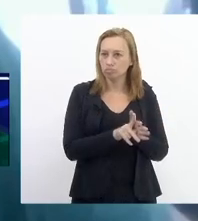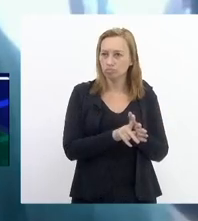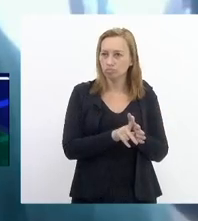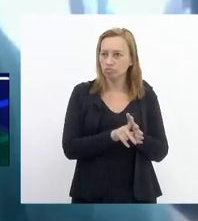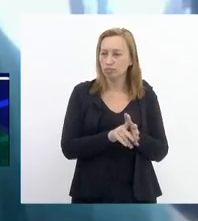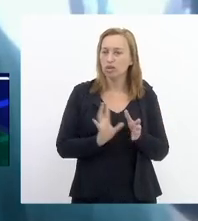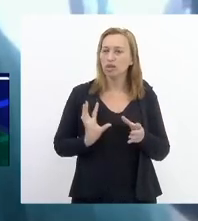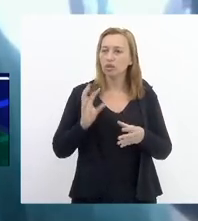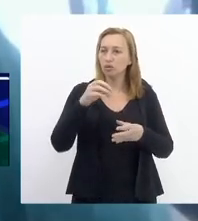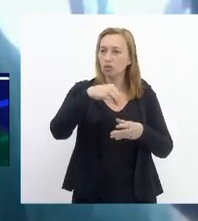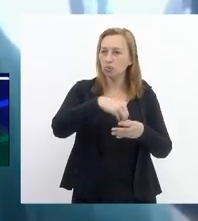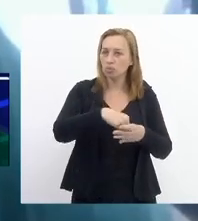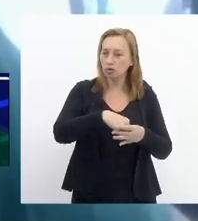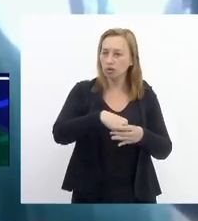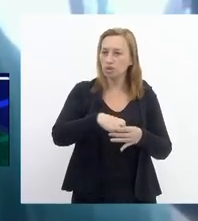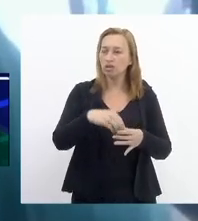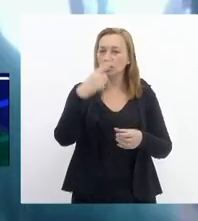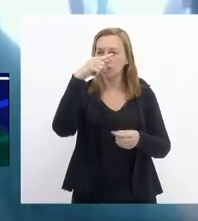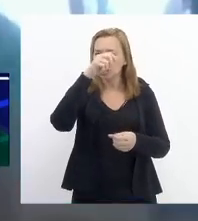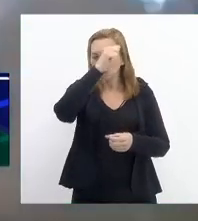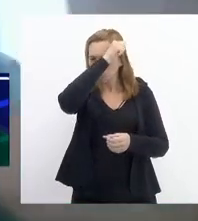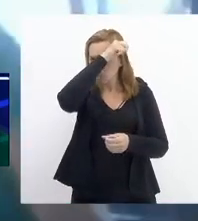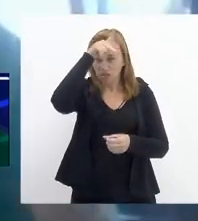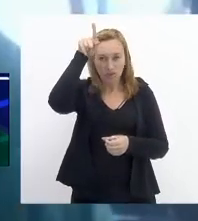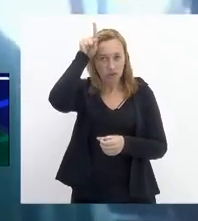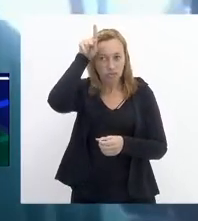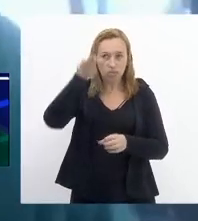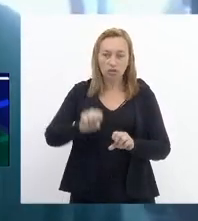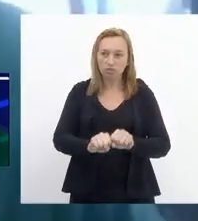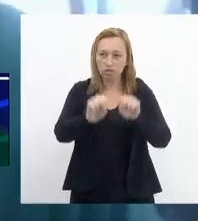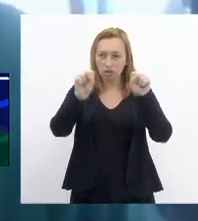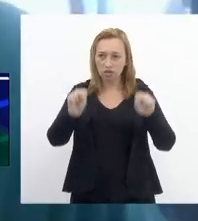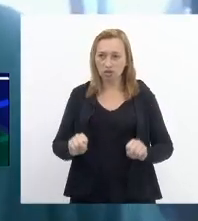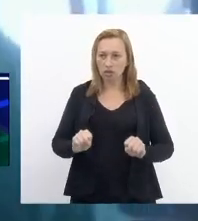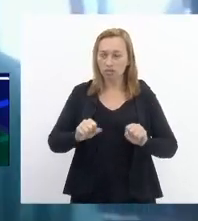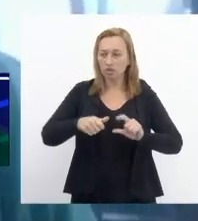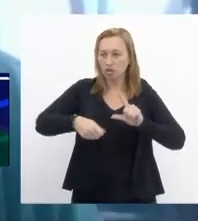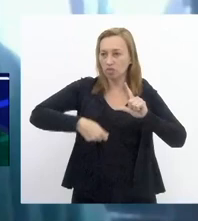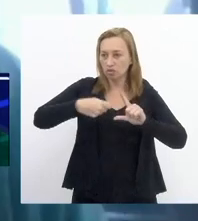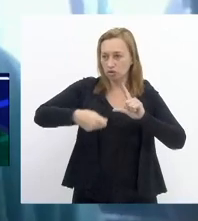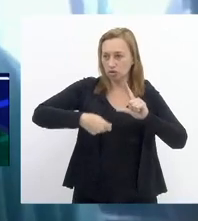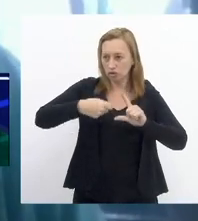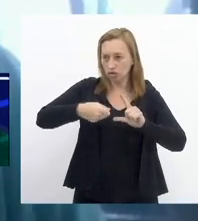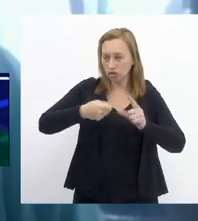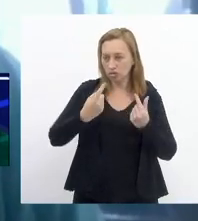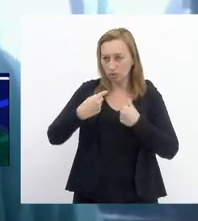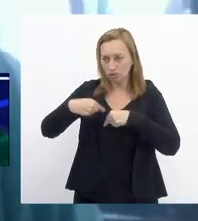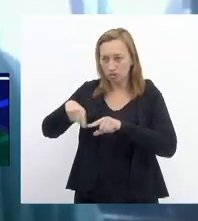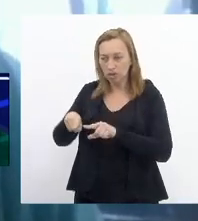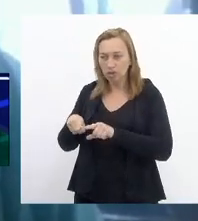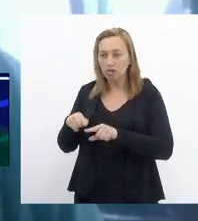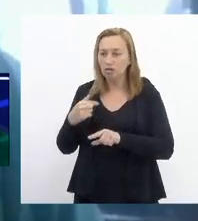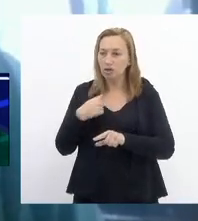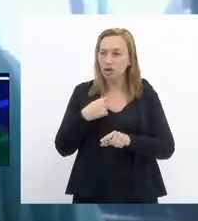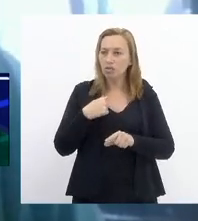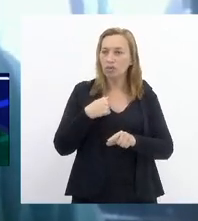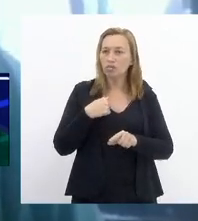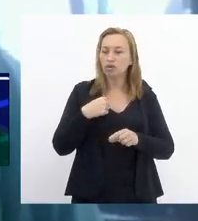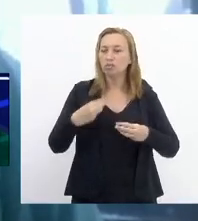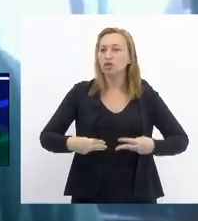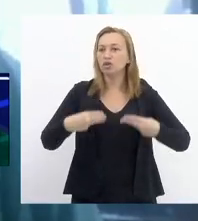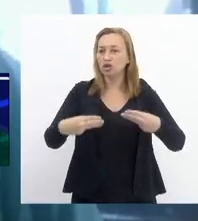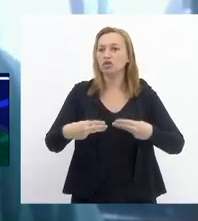incluir as prefeituras no sistema de logística reversa. Quando eu fui ministro do Meio